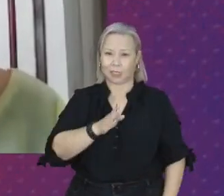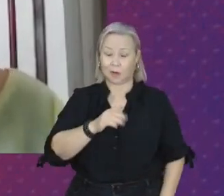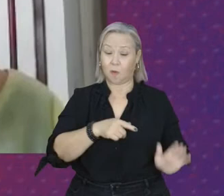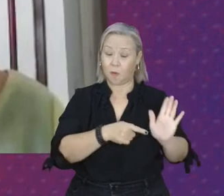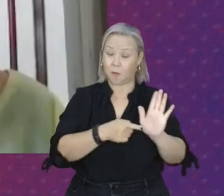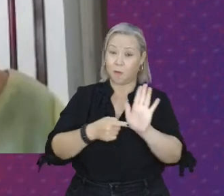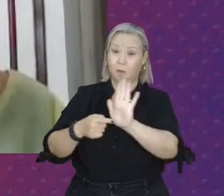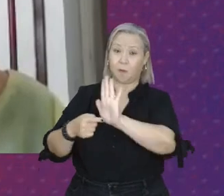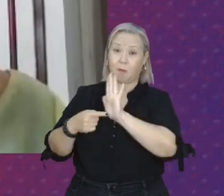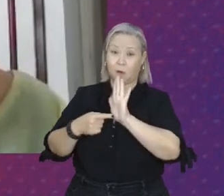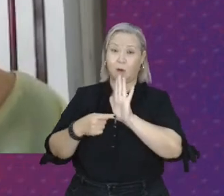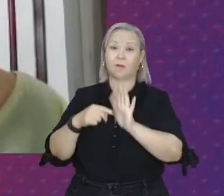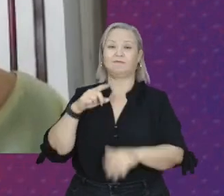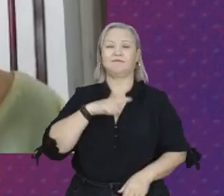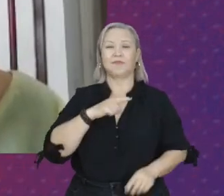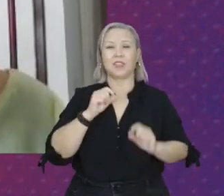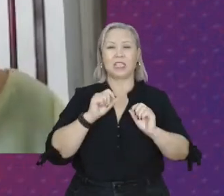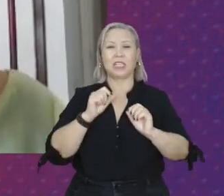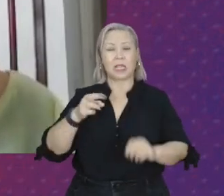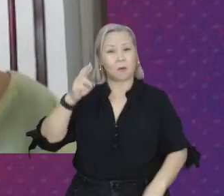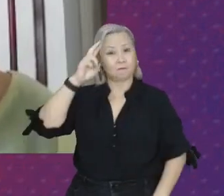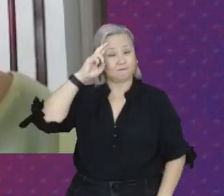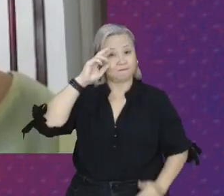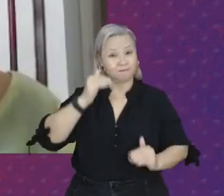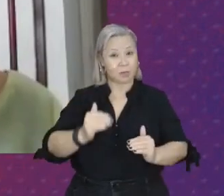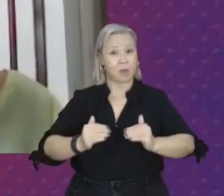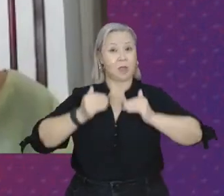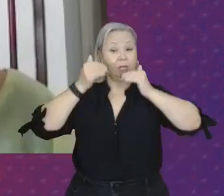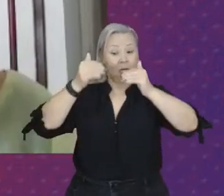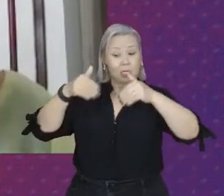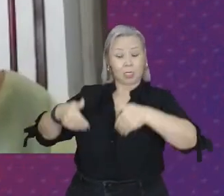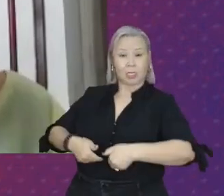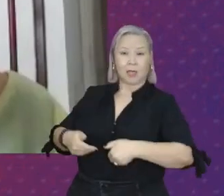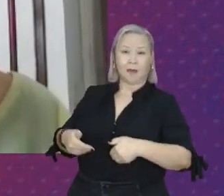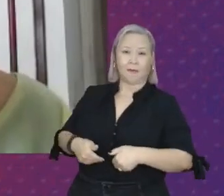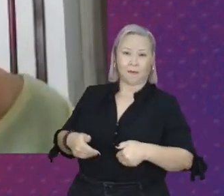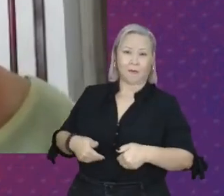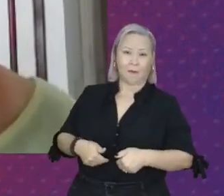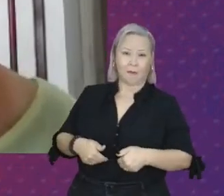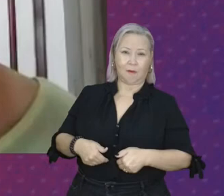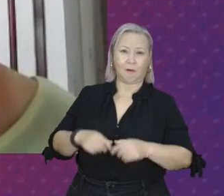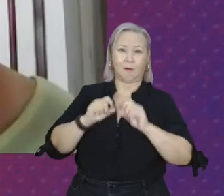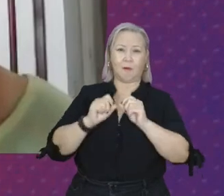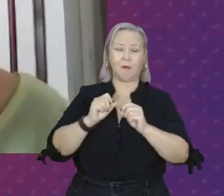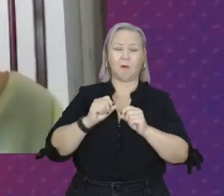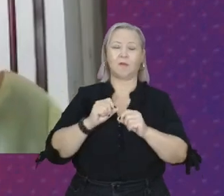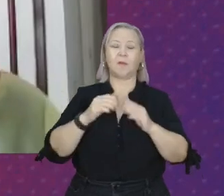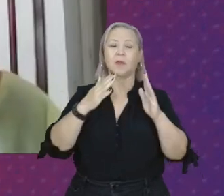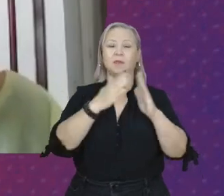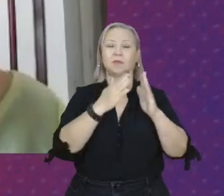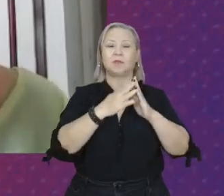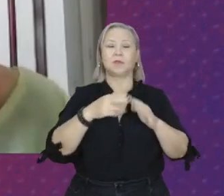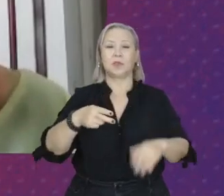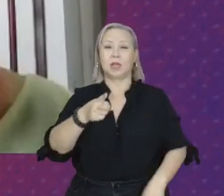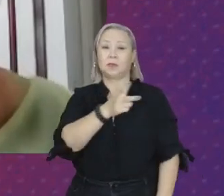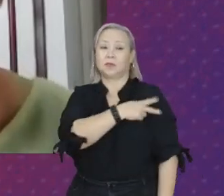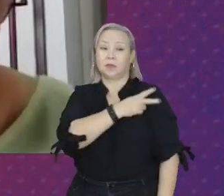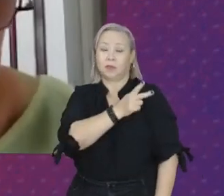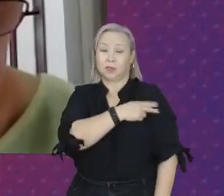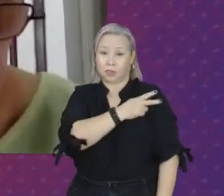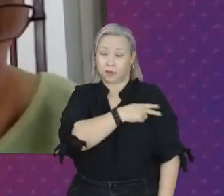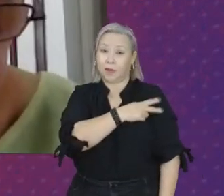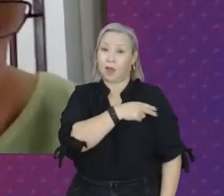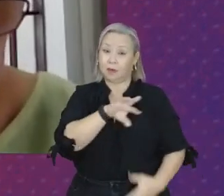mostram que há uma predominância da fome quando os lares são chefiados por mulheres ou são chefiados por